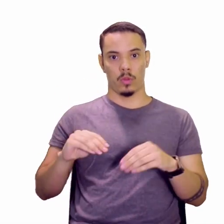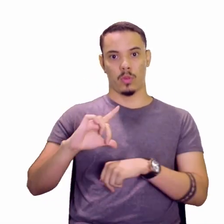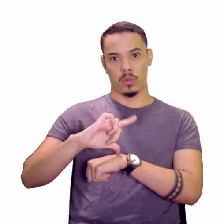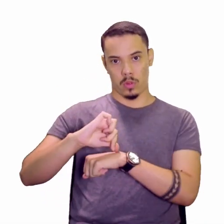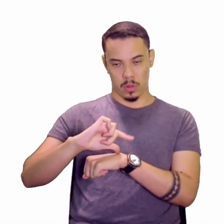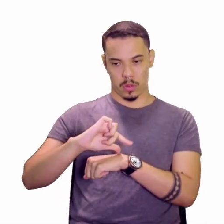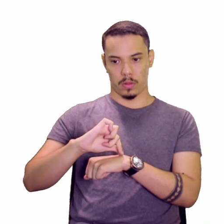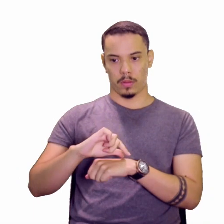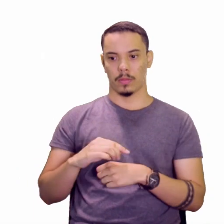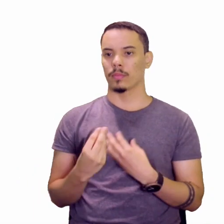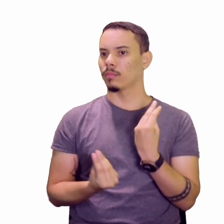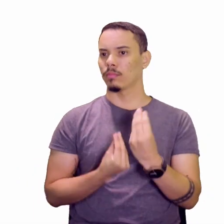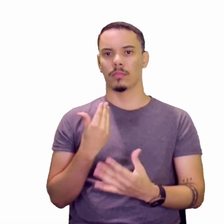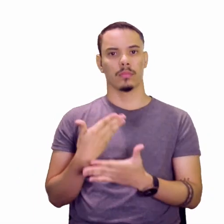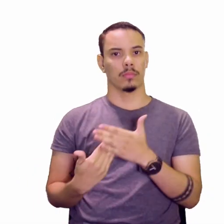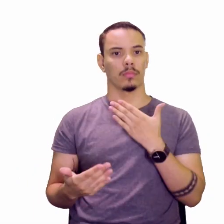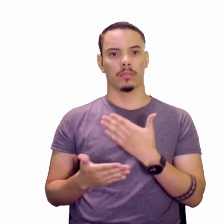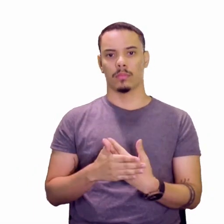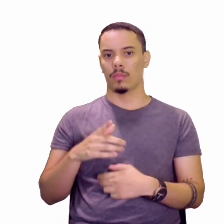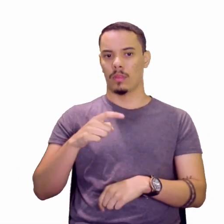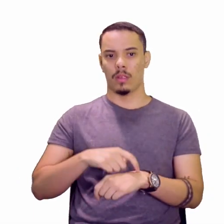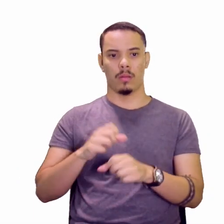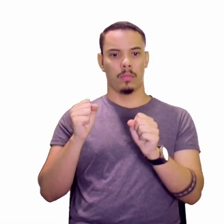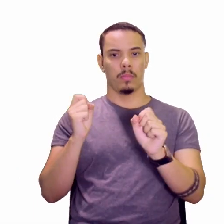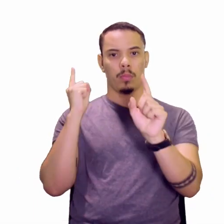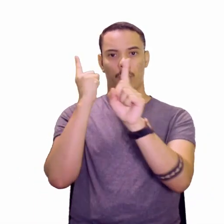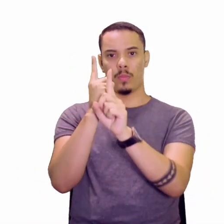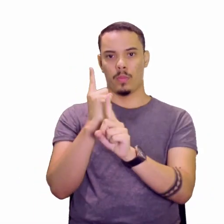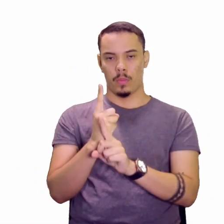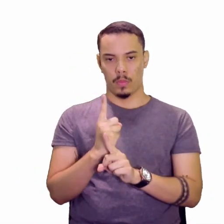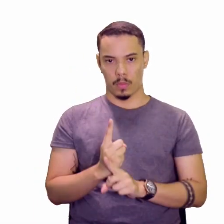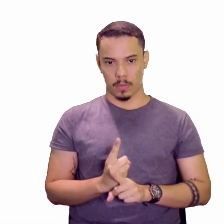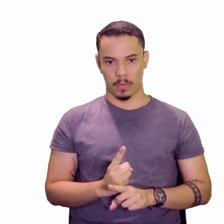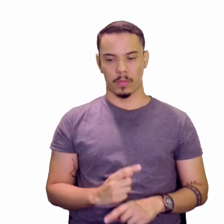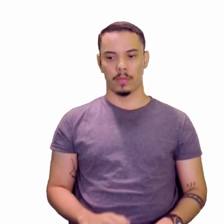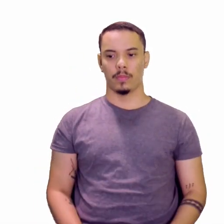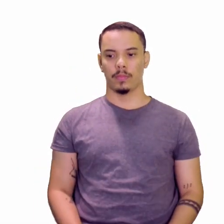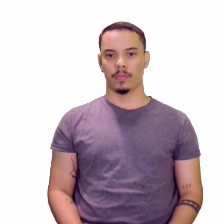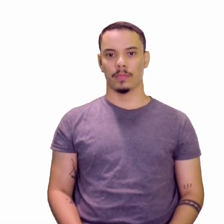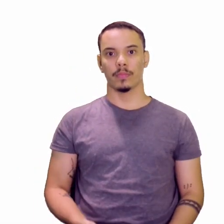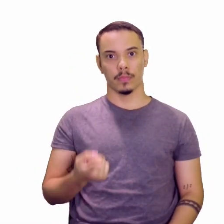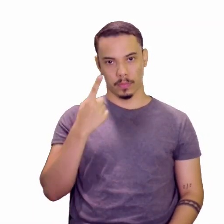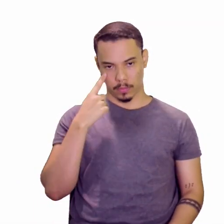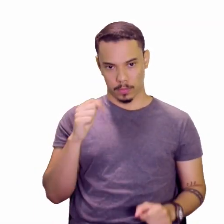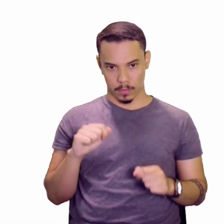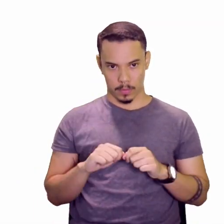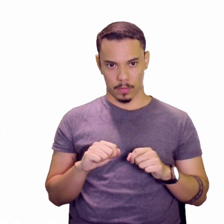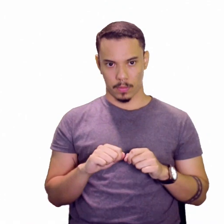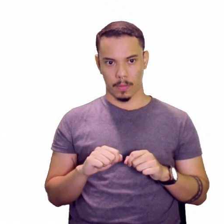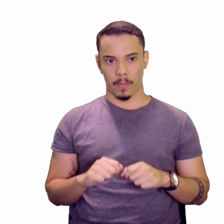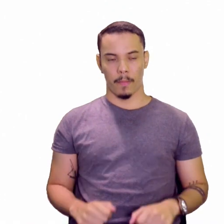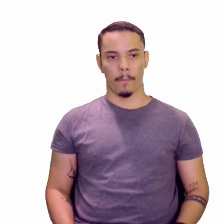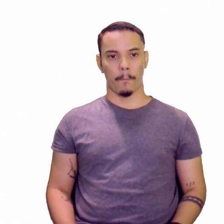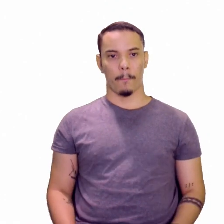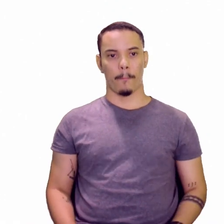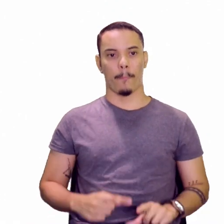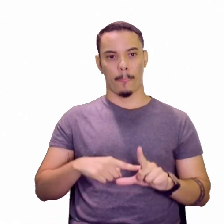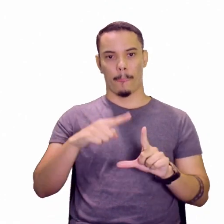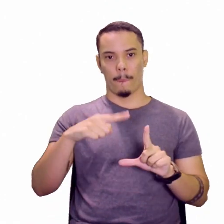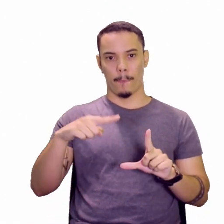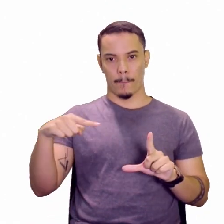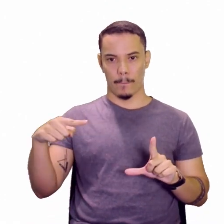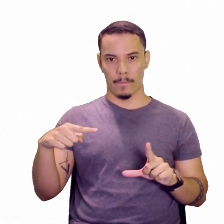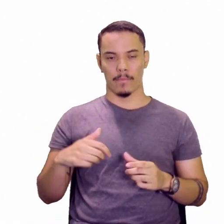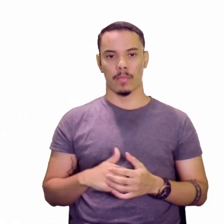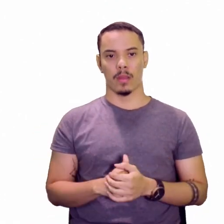Isso. Uma função horária eu encontro qualquer tempo que eu quiser. Qualquer posição. A disposição em qualquer tempo. Então vamos fazer isso? Vamos lá. Olha ali o gráfico novamente.